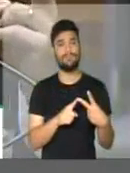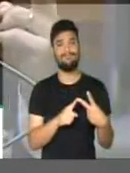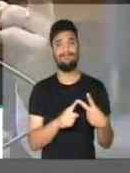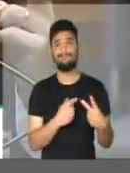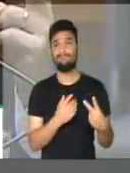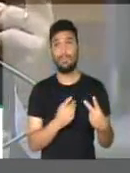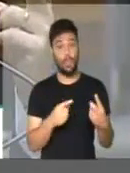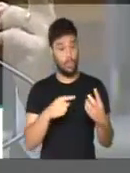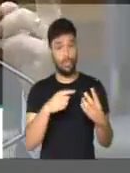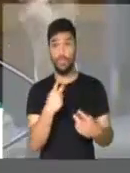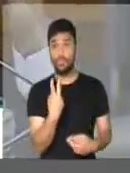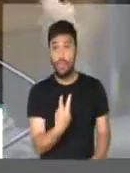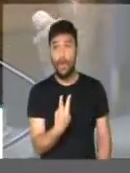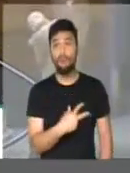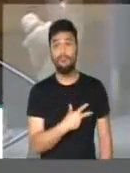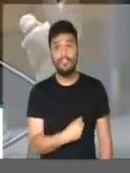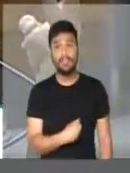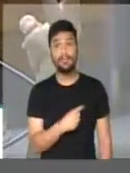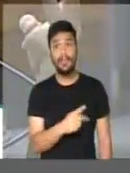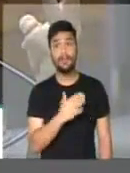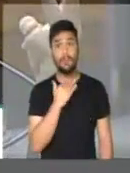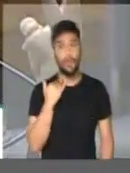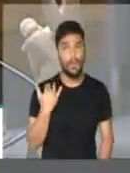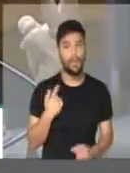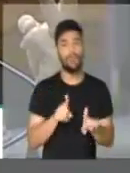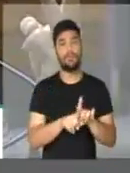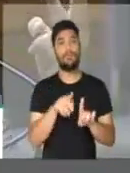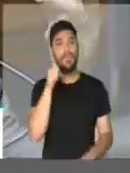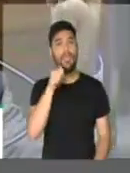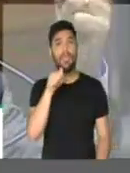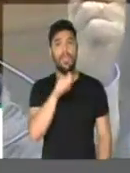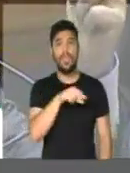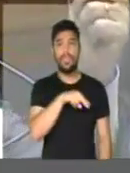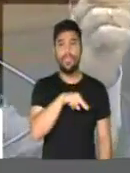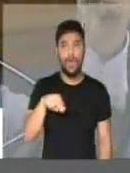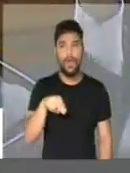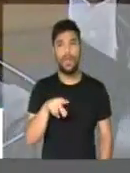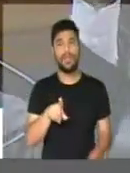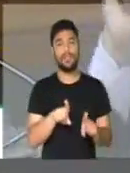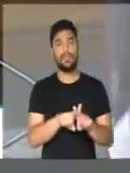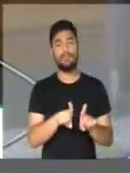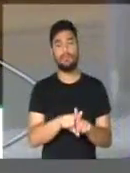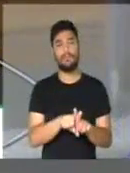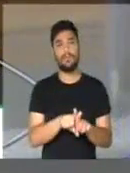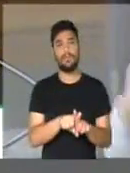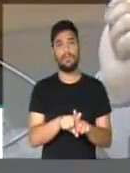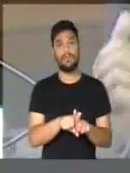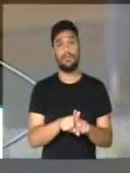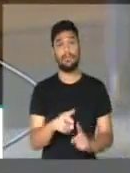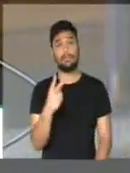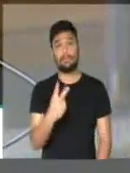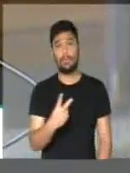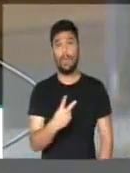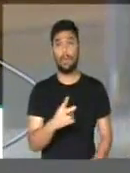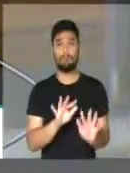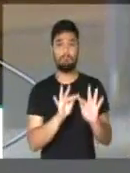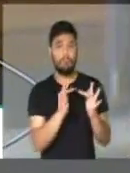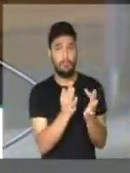dois filhos e uma nora e perdeu também dois